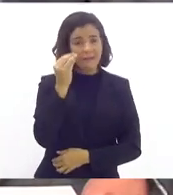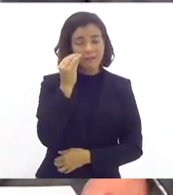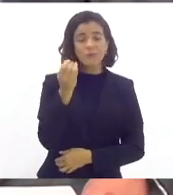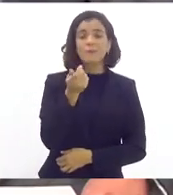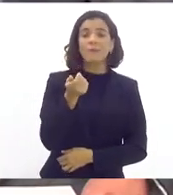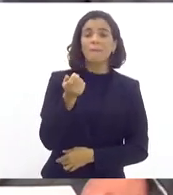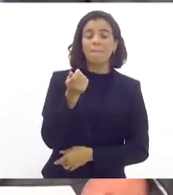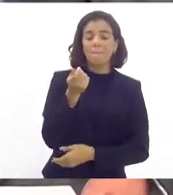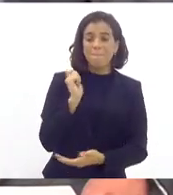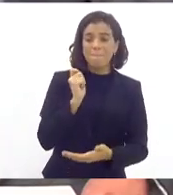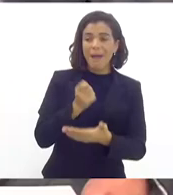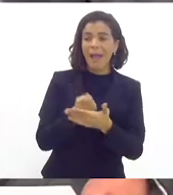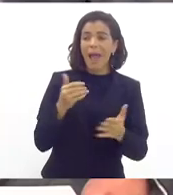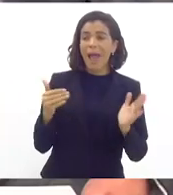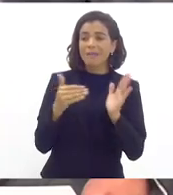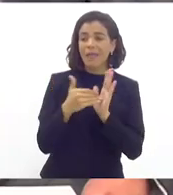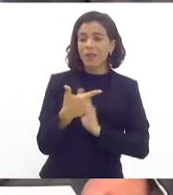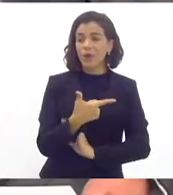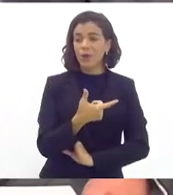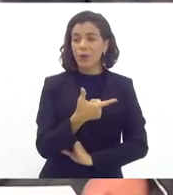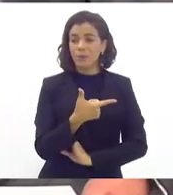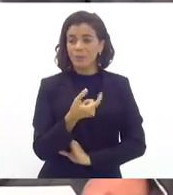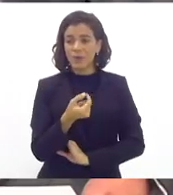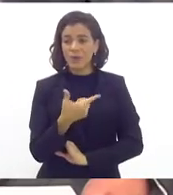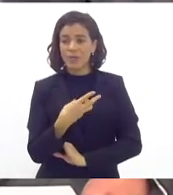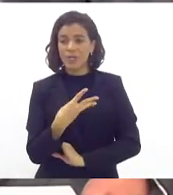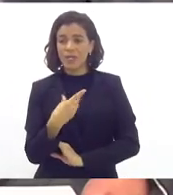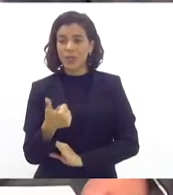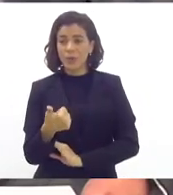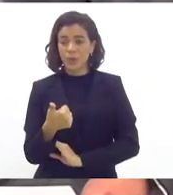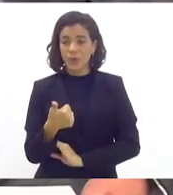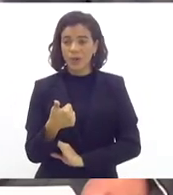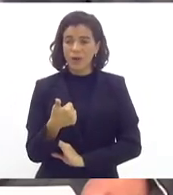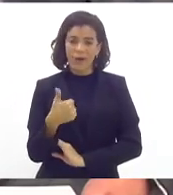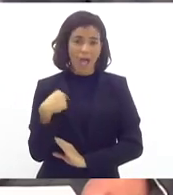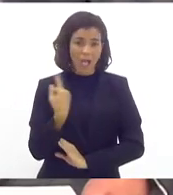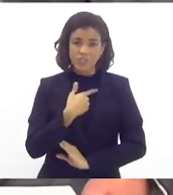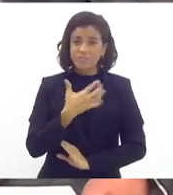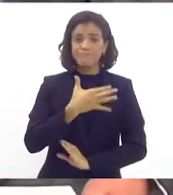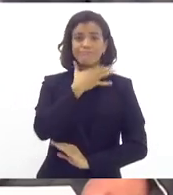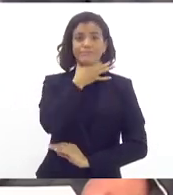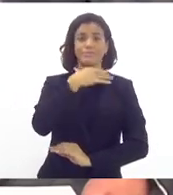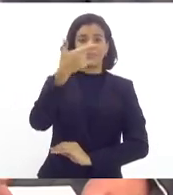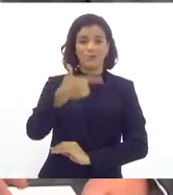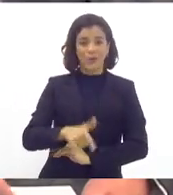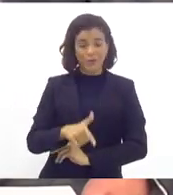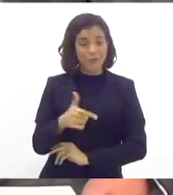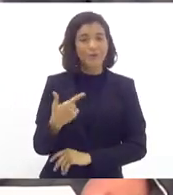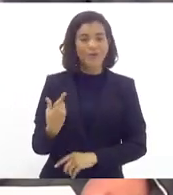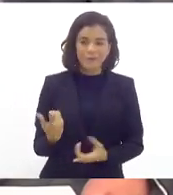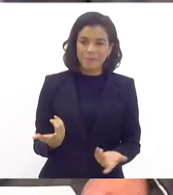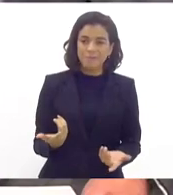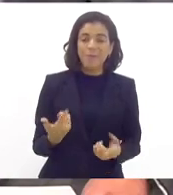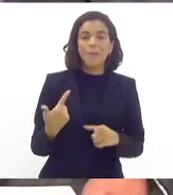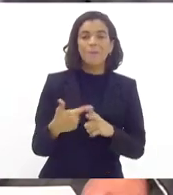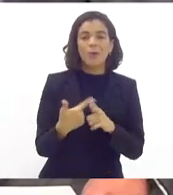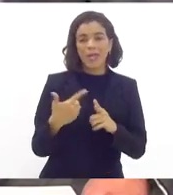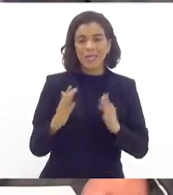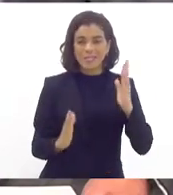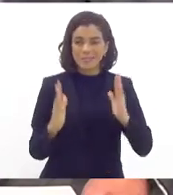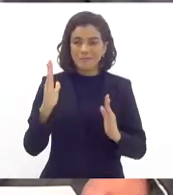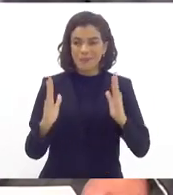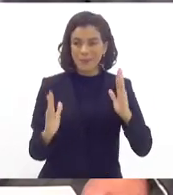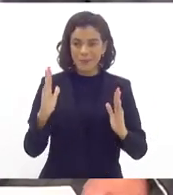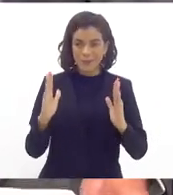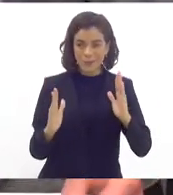até 2031. Quando acabar 2031, estamos quebrados de novo, porque nesse